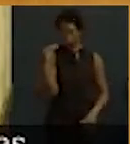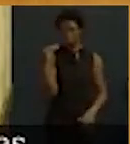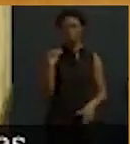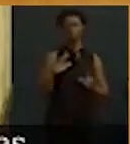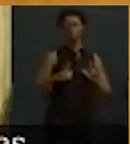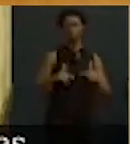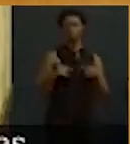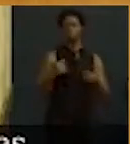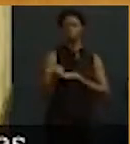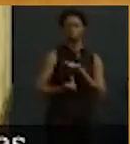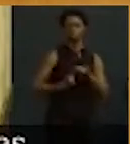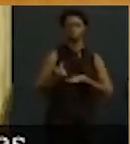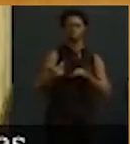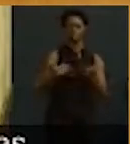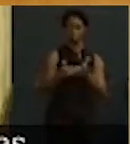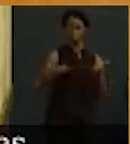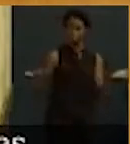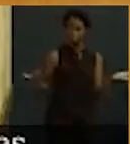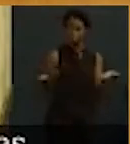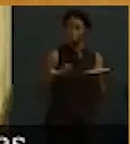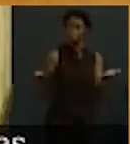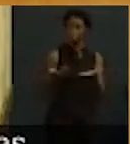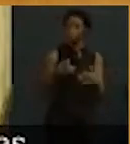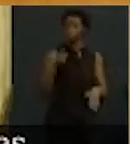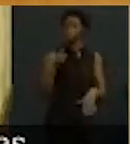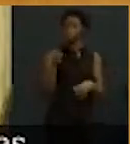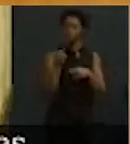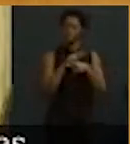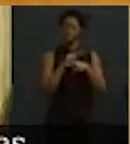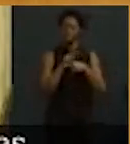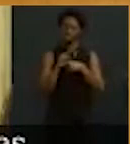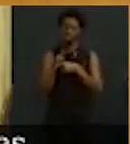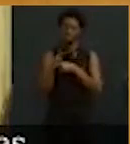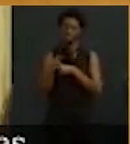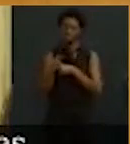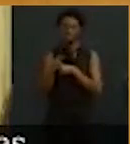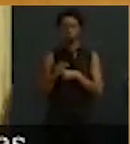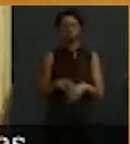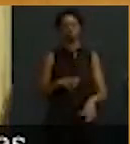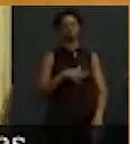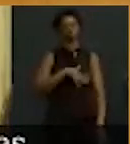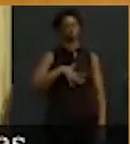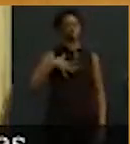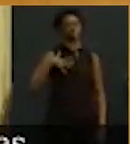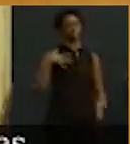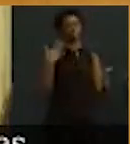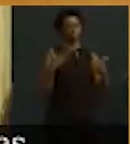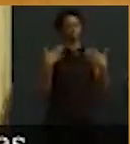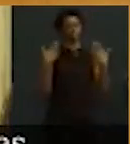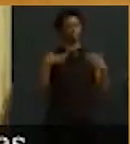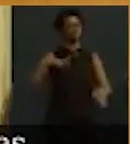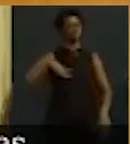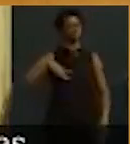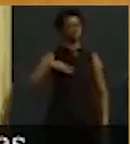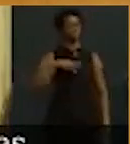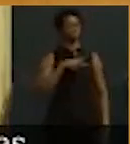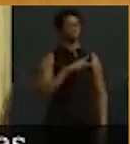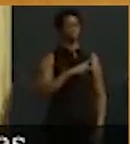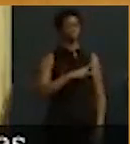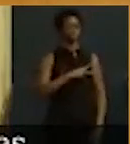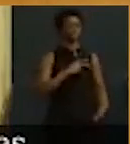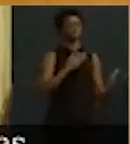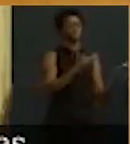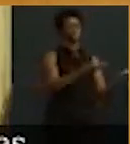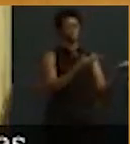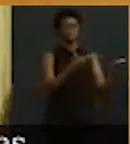atuando até a presente data como supervisor. É com muita honra que o Ministério Público do Estado do Rio